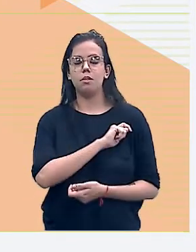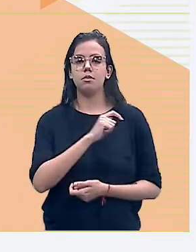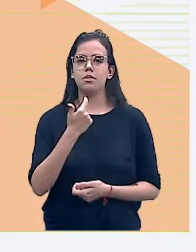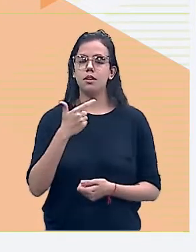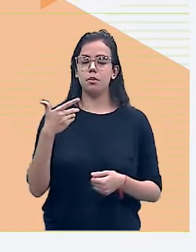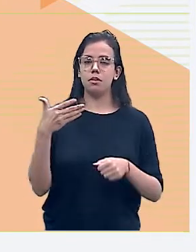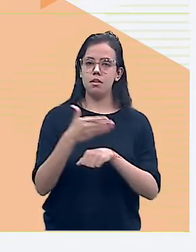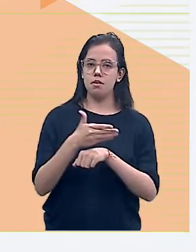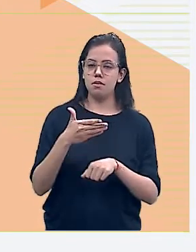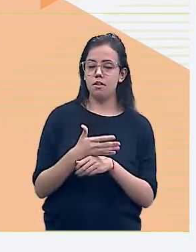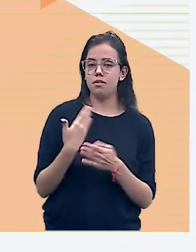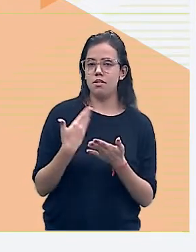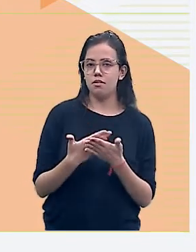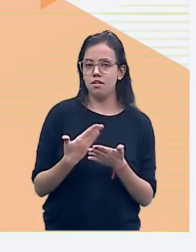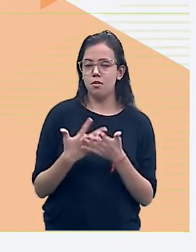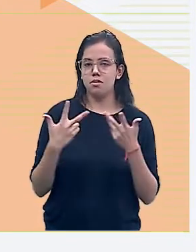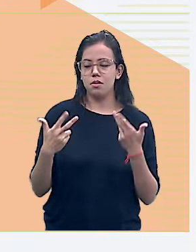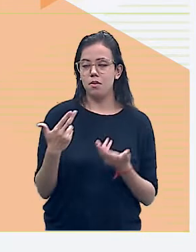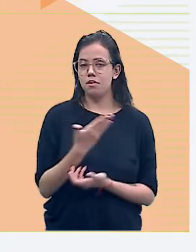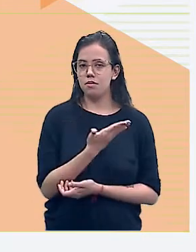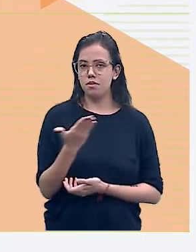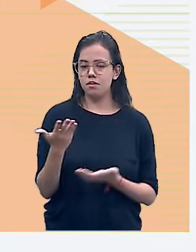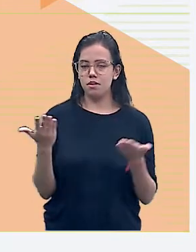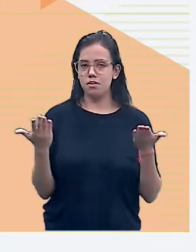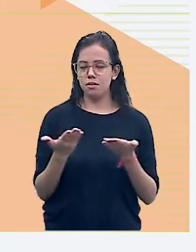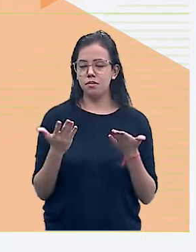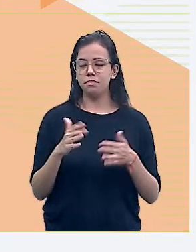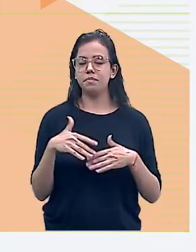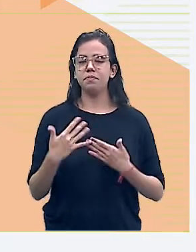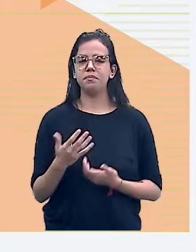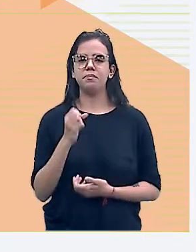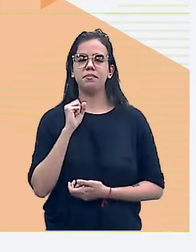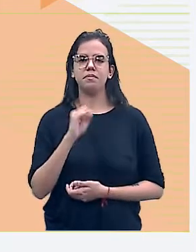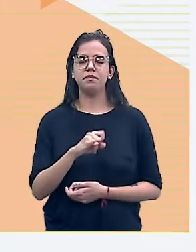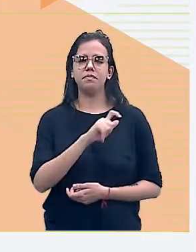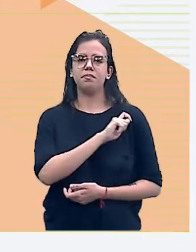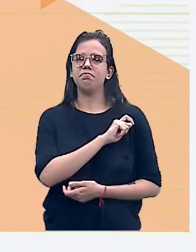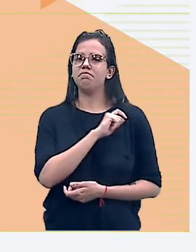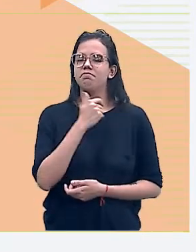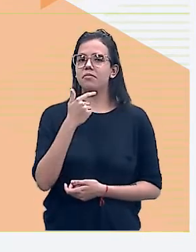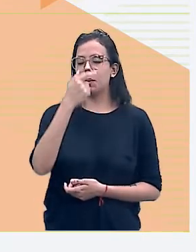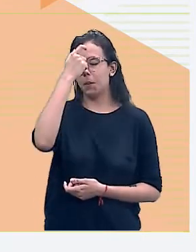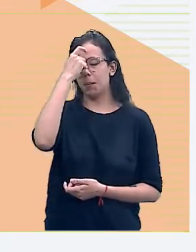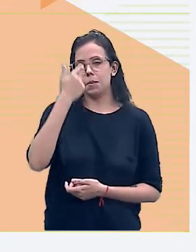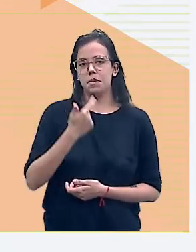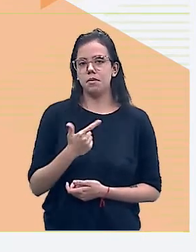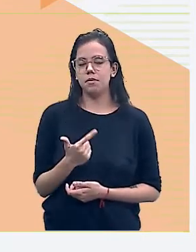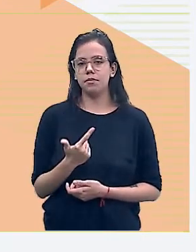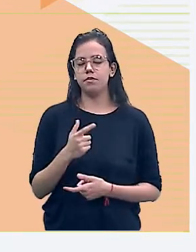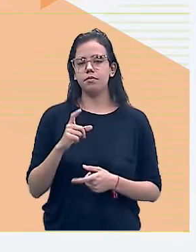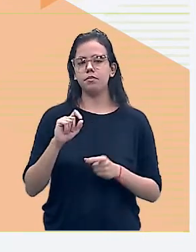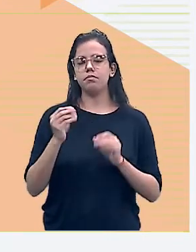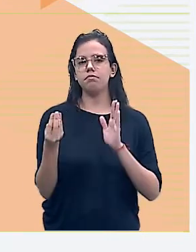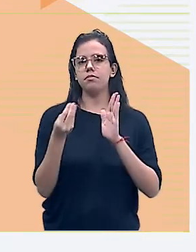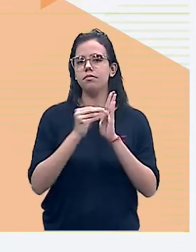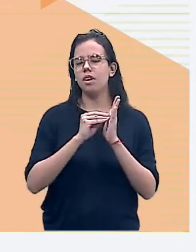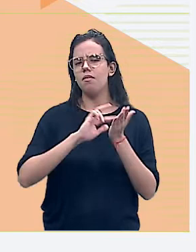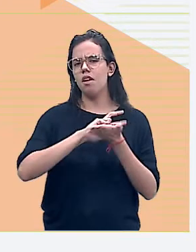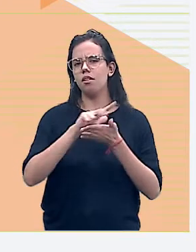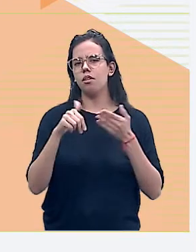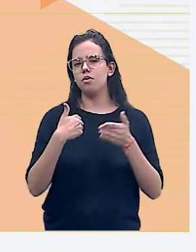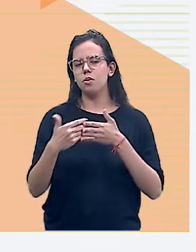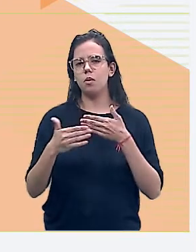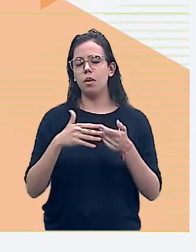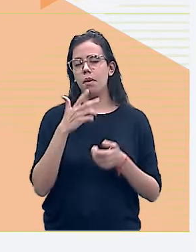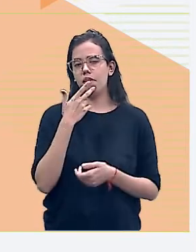acesso essas aulas que vocês estão tendo agora certo então quando o aluno ele não tem essa noção ele coloca o repertório qualquer só para dizer que